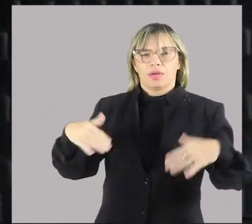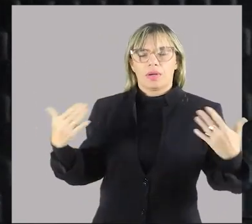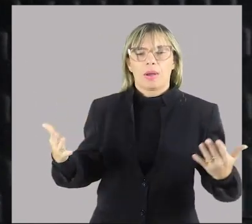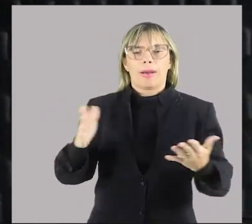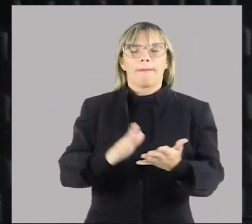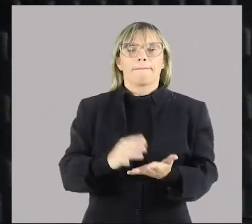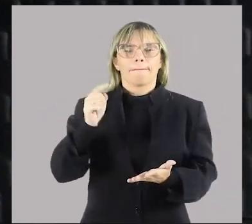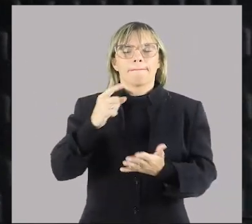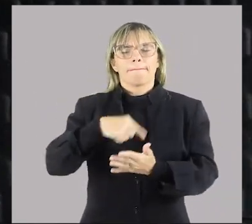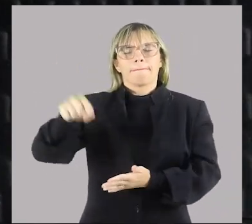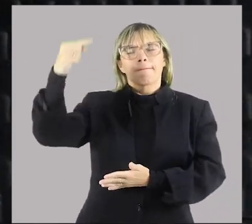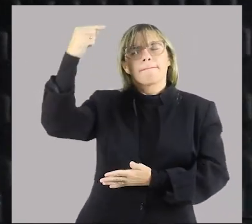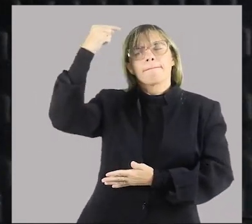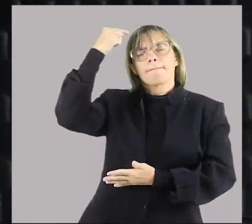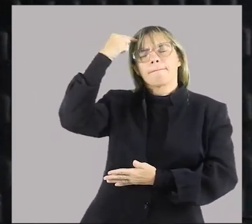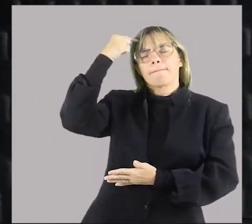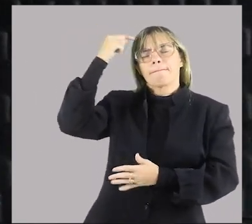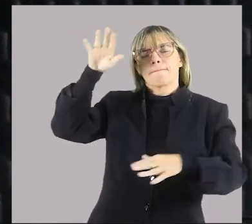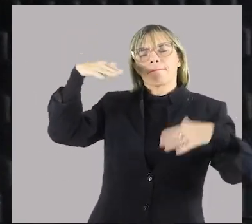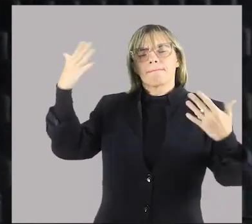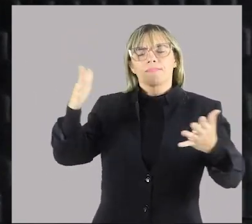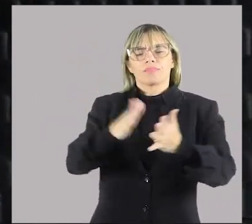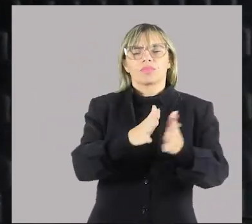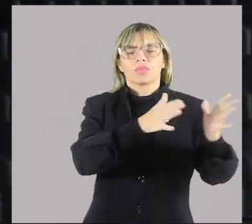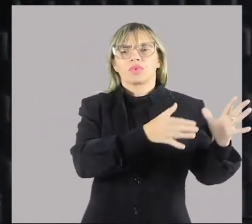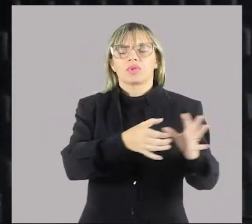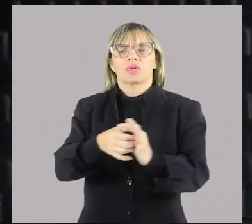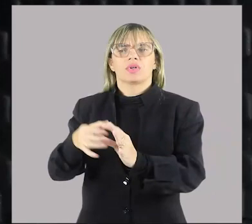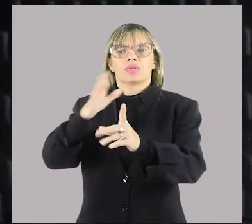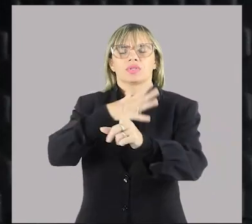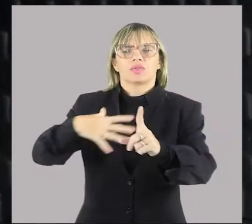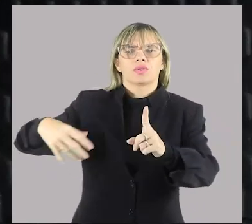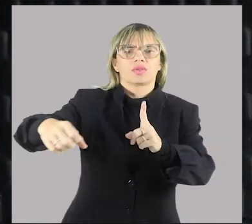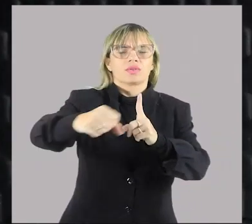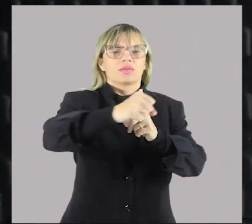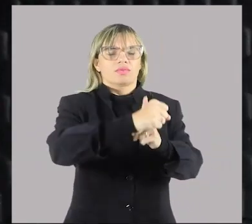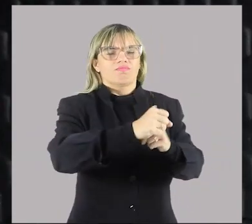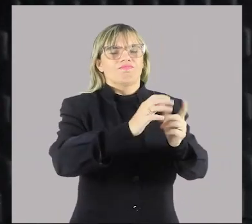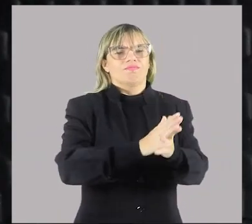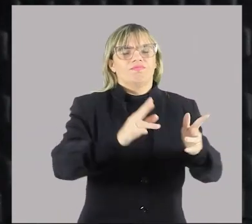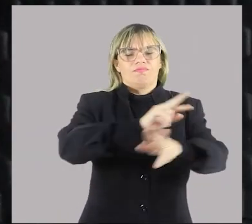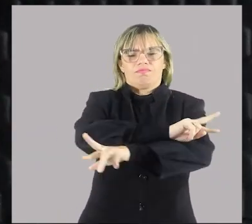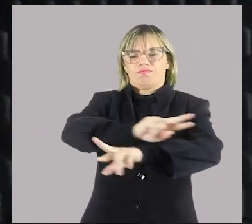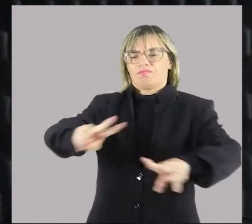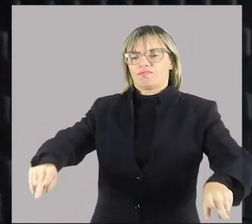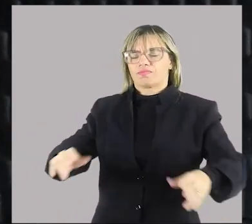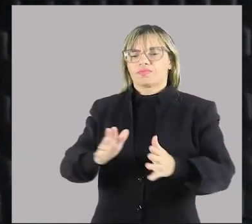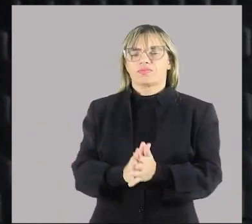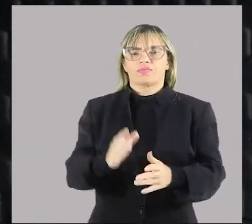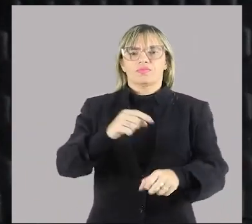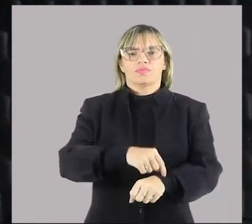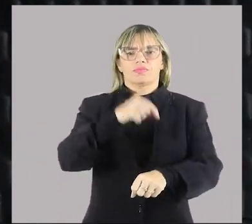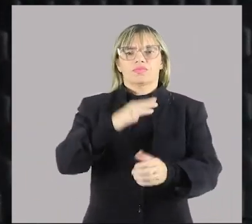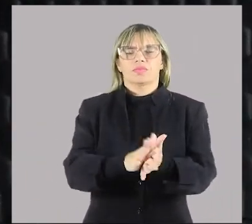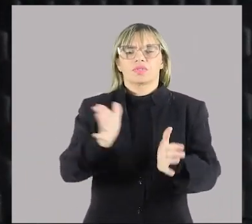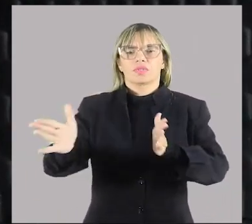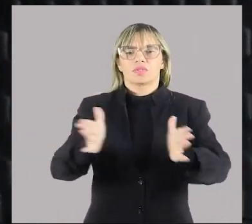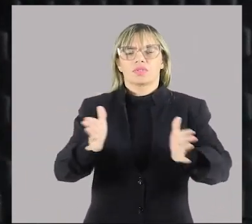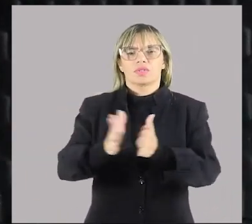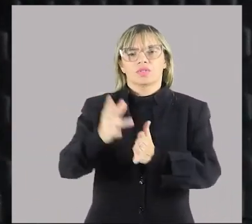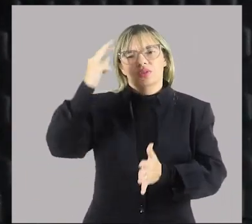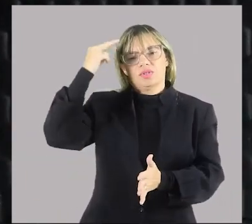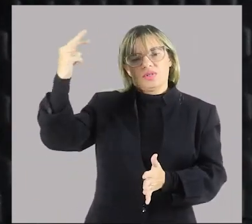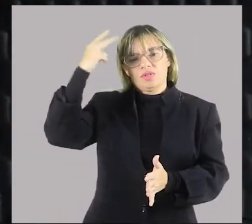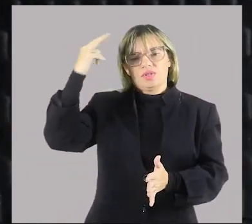pensa na realidade brasileira, se pensa na realidade em vários momentos históricos. E o recorte histórico que nós